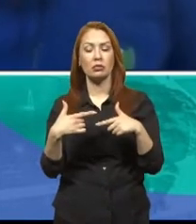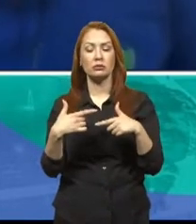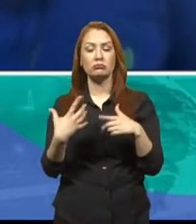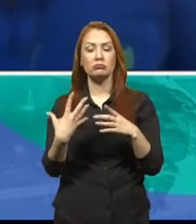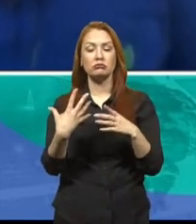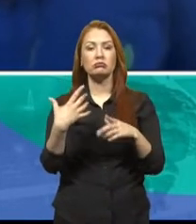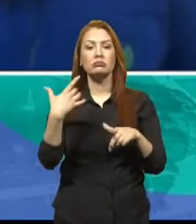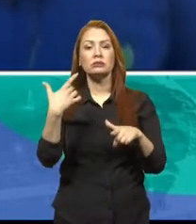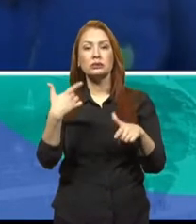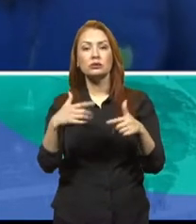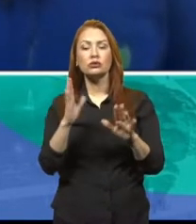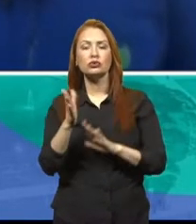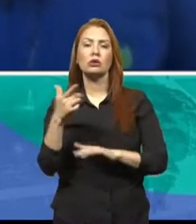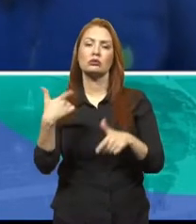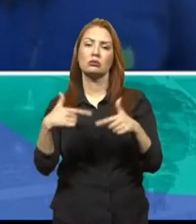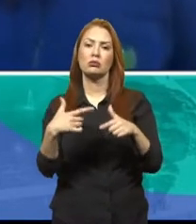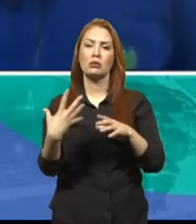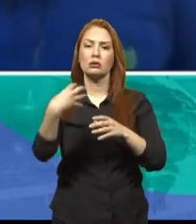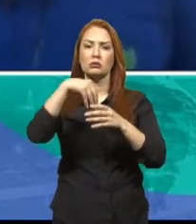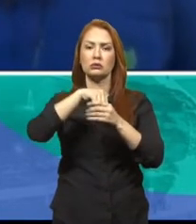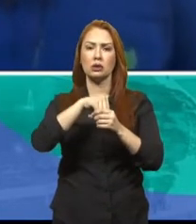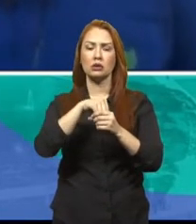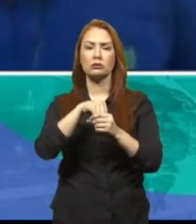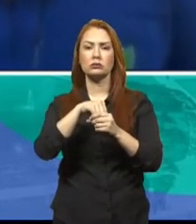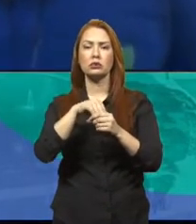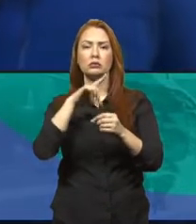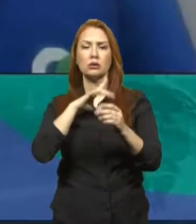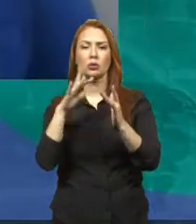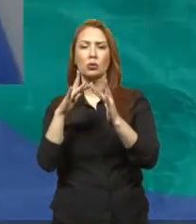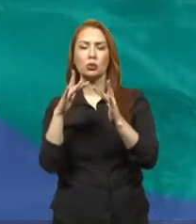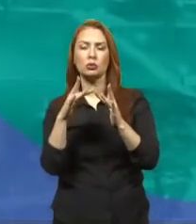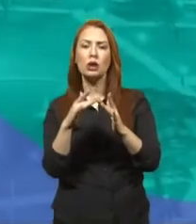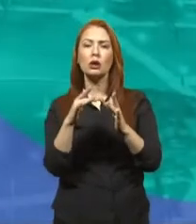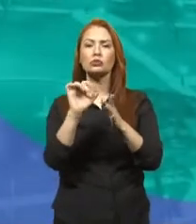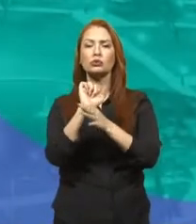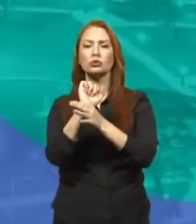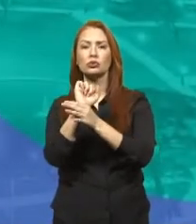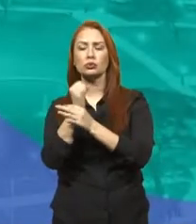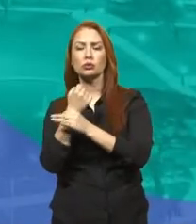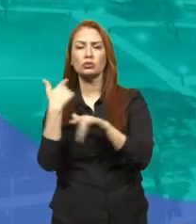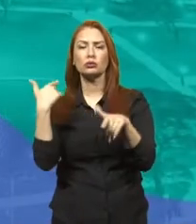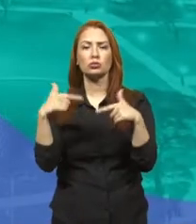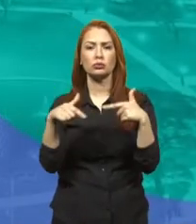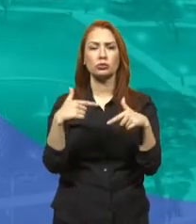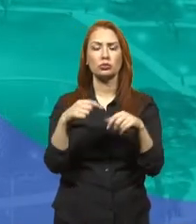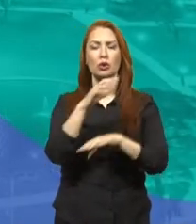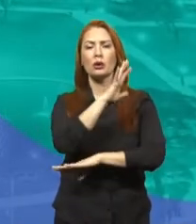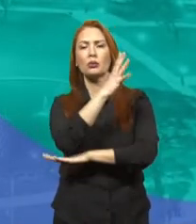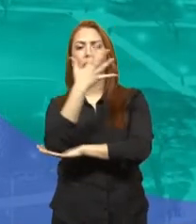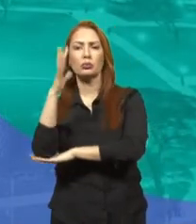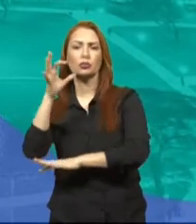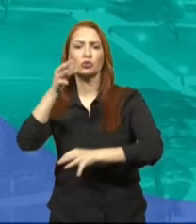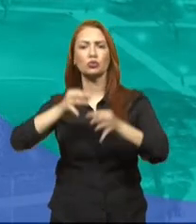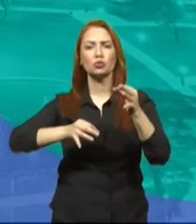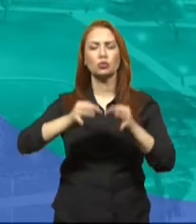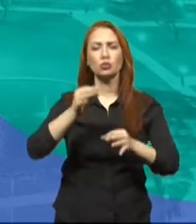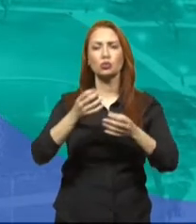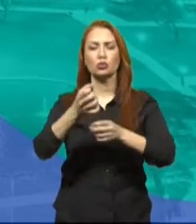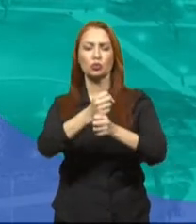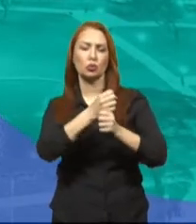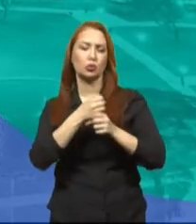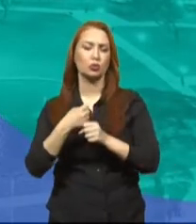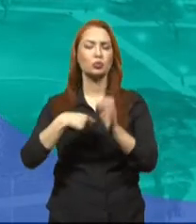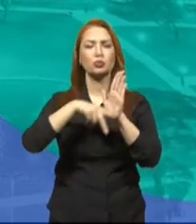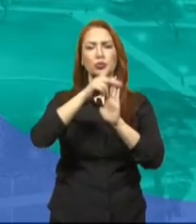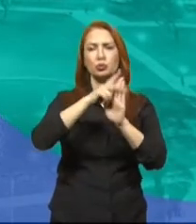cooperativa dispõe do pessoal da segurança do trabalho, da parte ambiental, jurídica, contábil, de